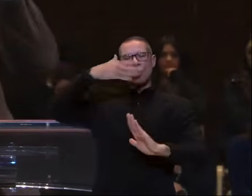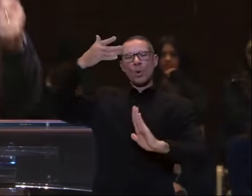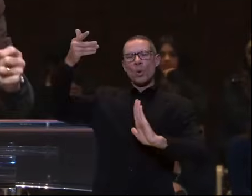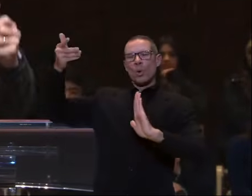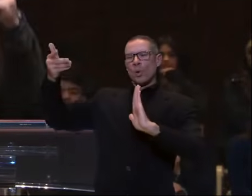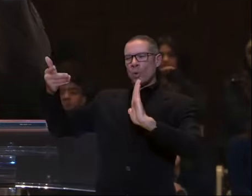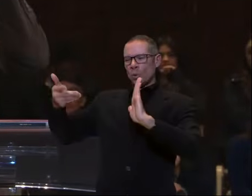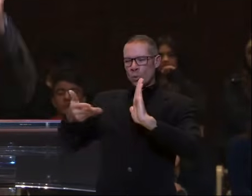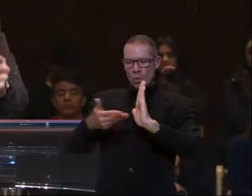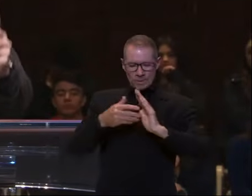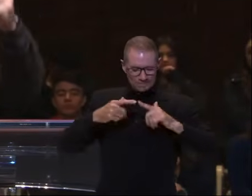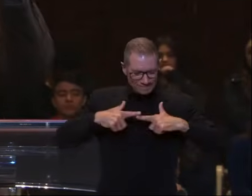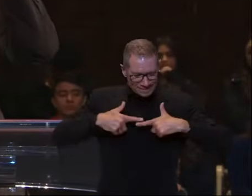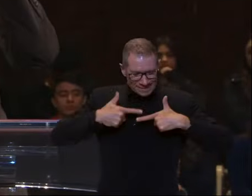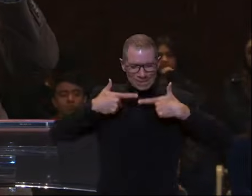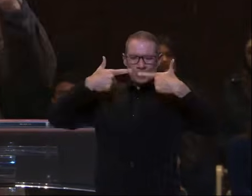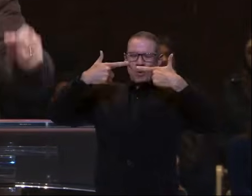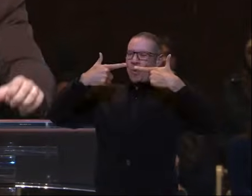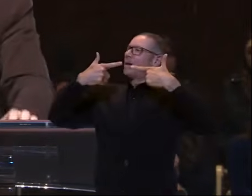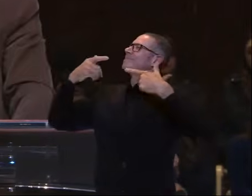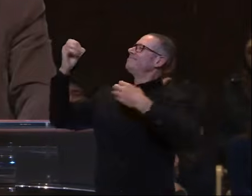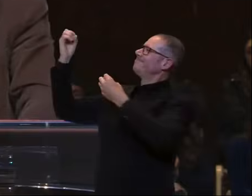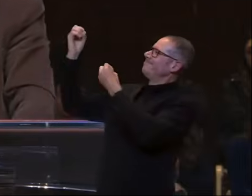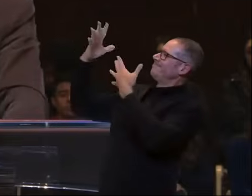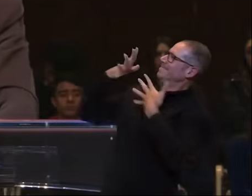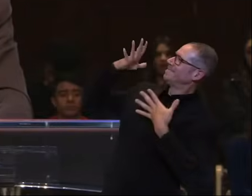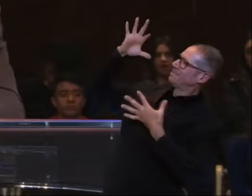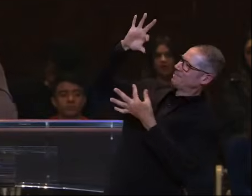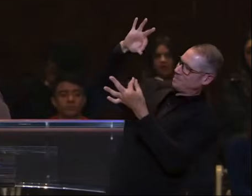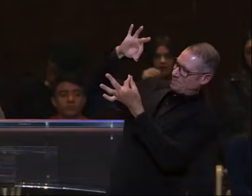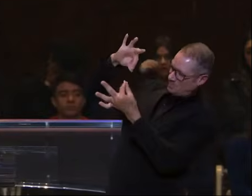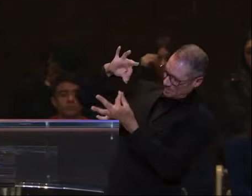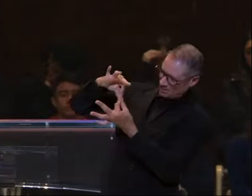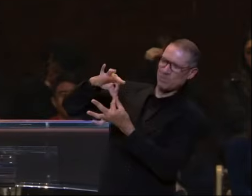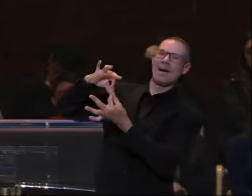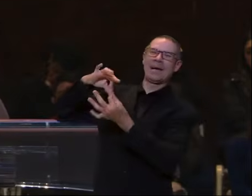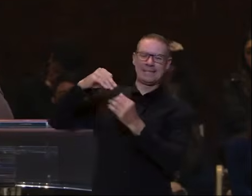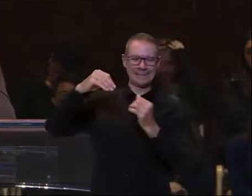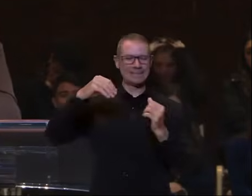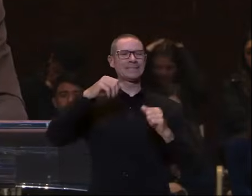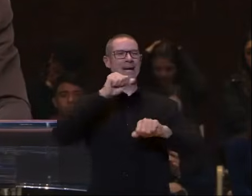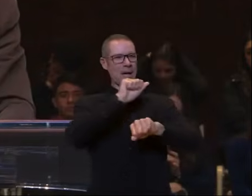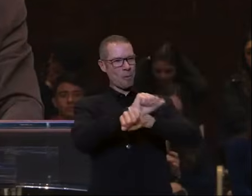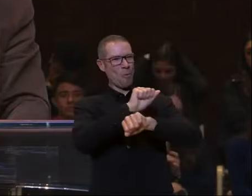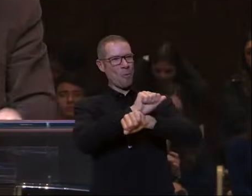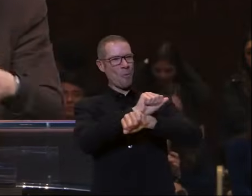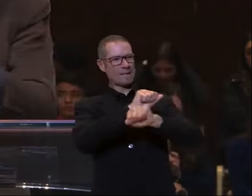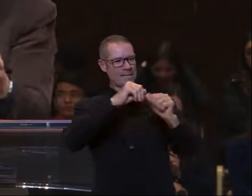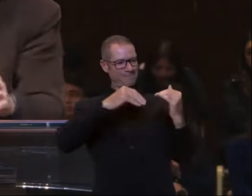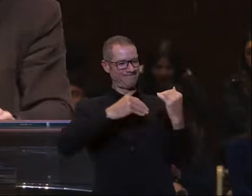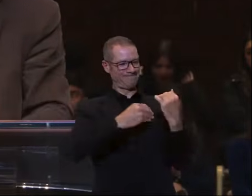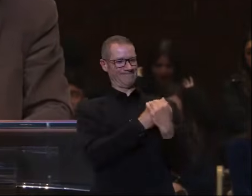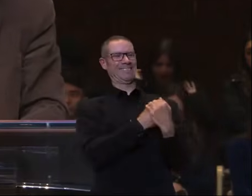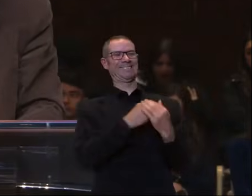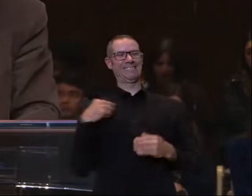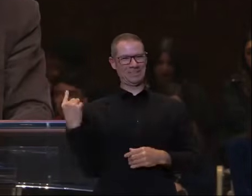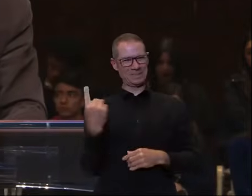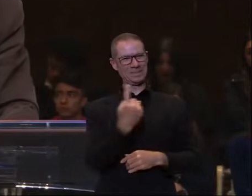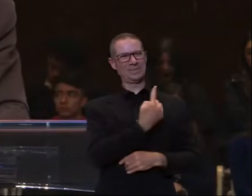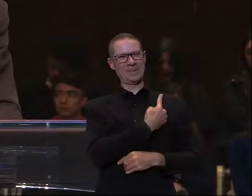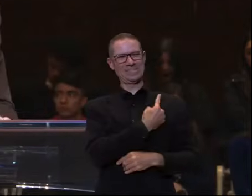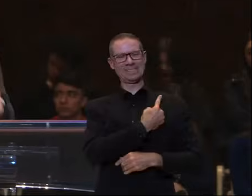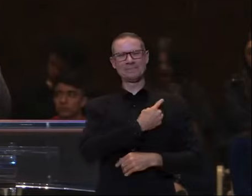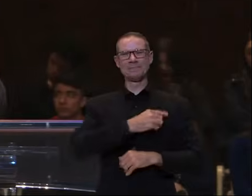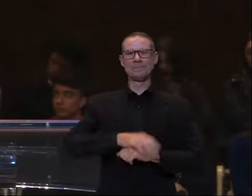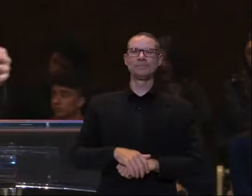toda sorte de bênçãos espirituais está reservada para nós. Por fim, ele